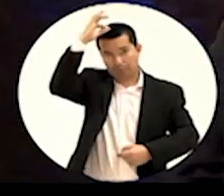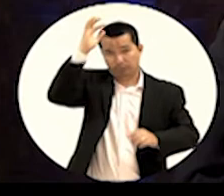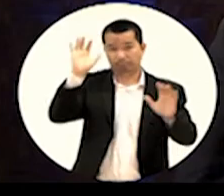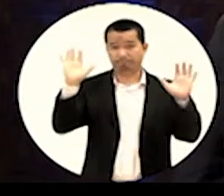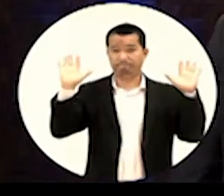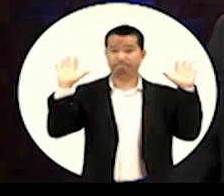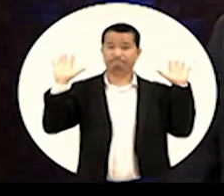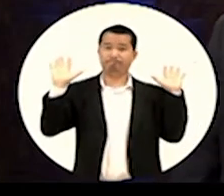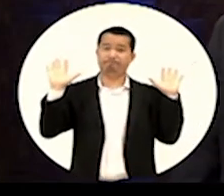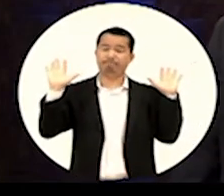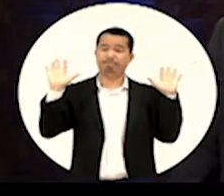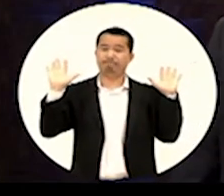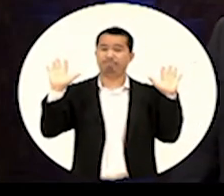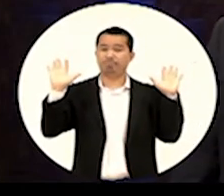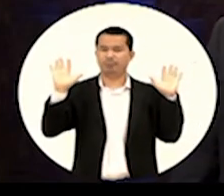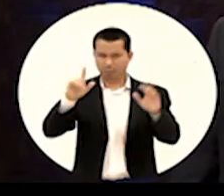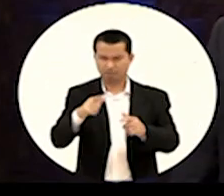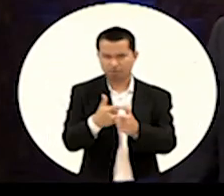vida.